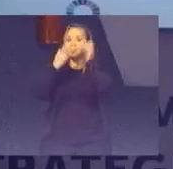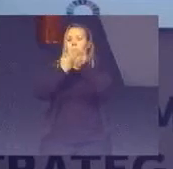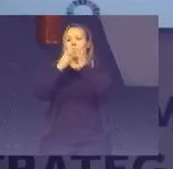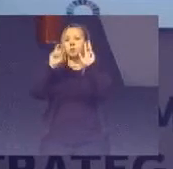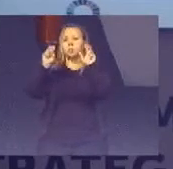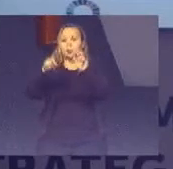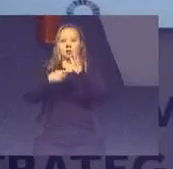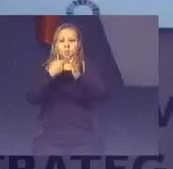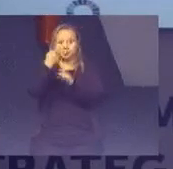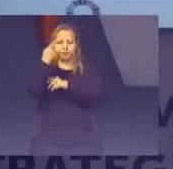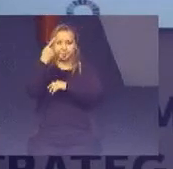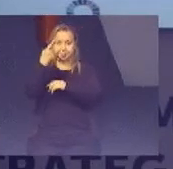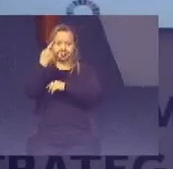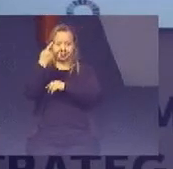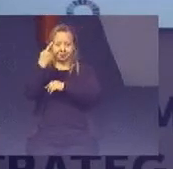1